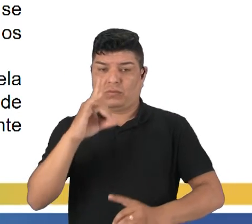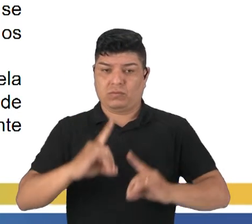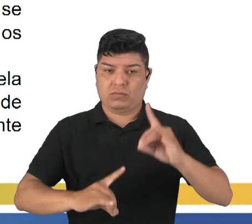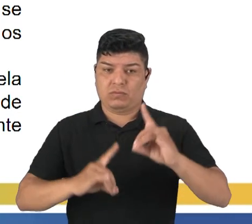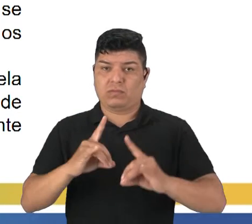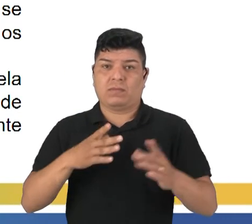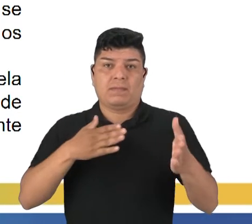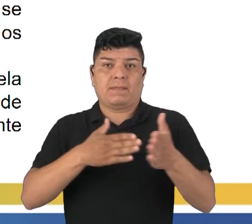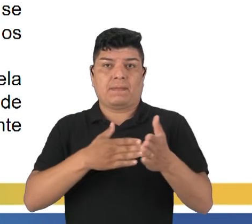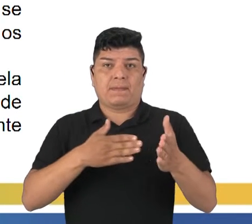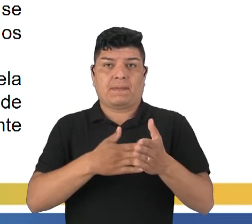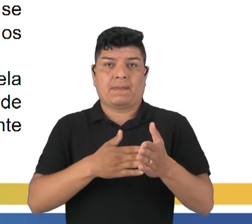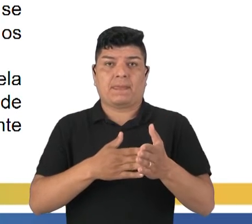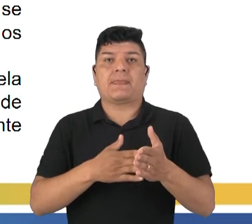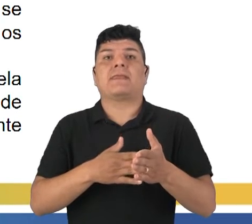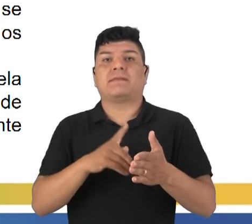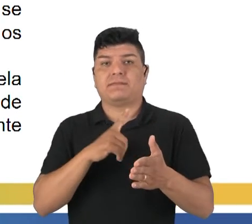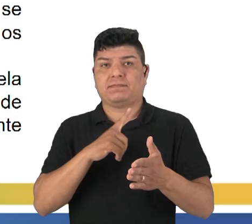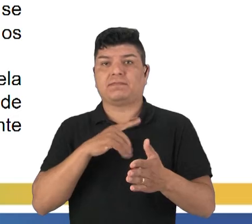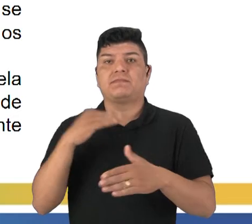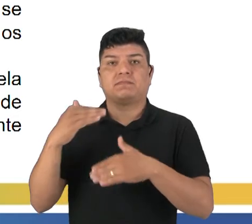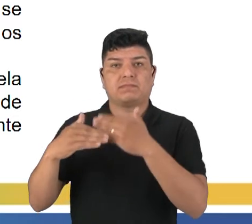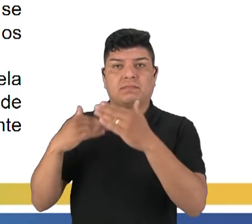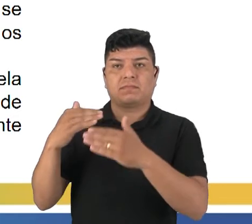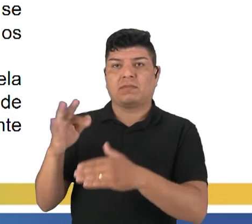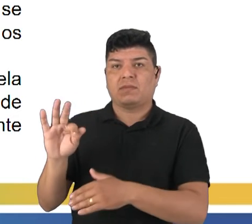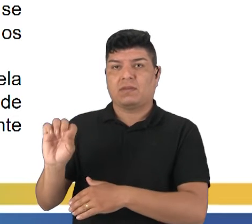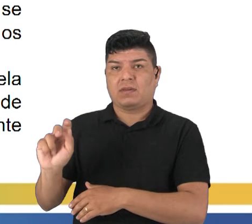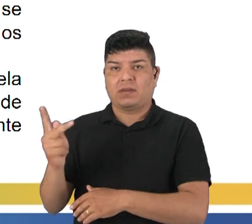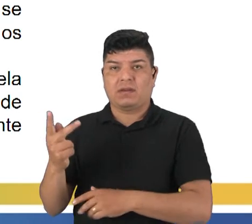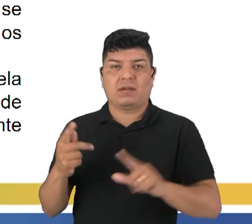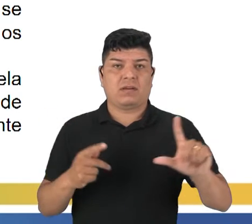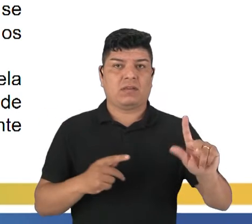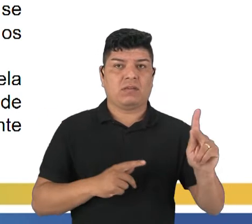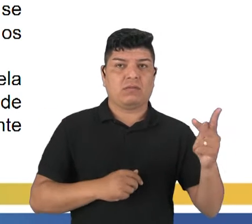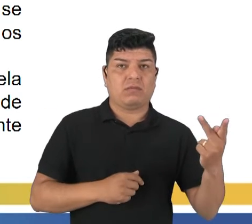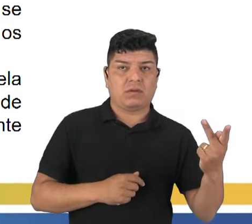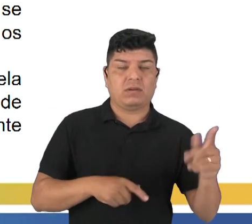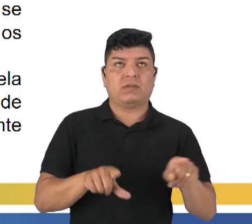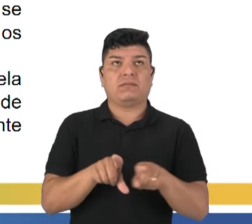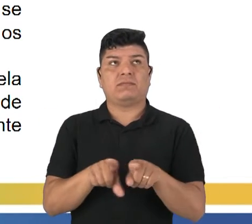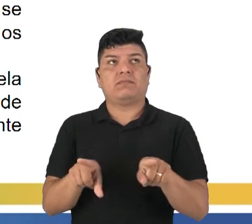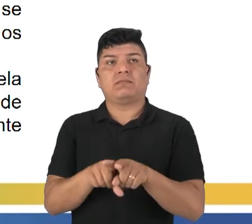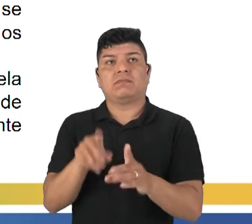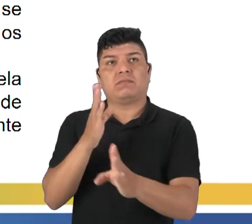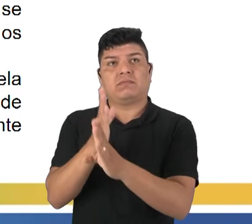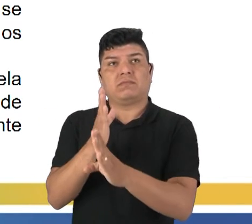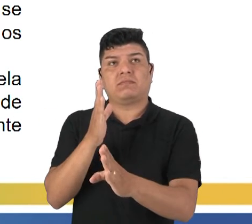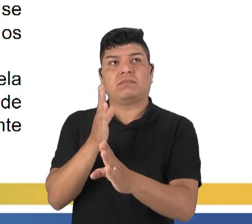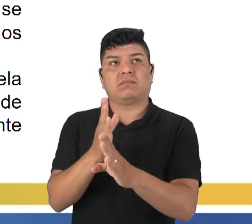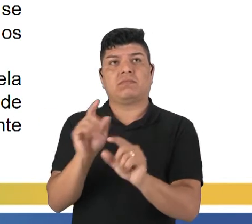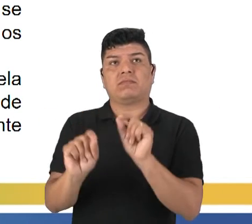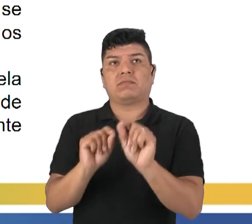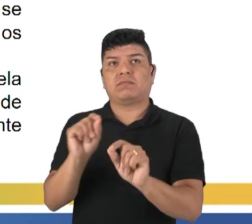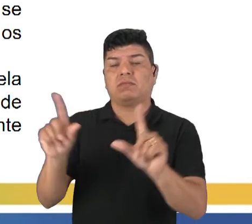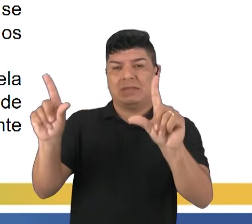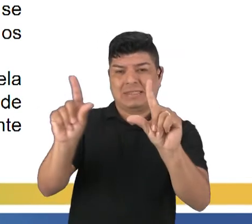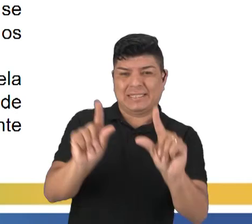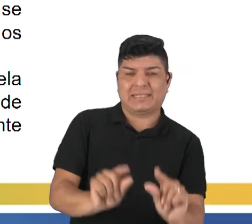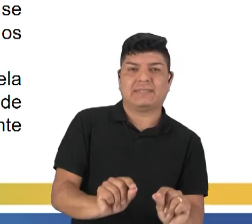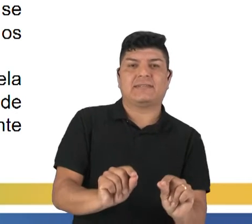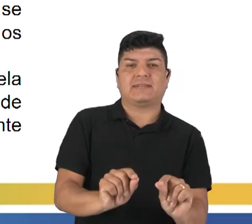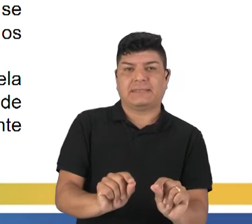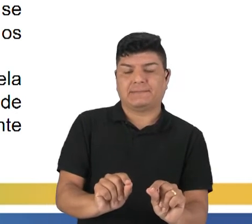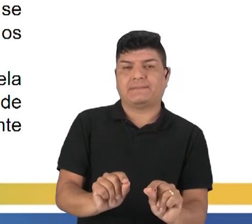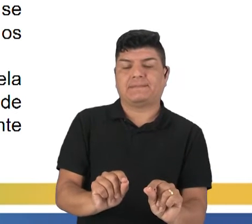elas inibem a produção do FSH e do LH e devido à queda